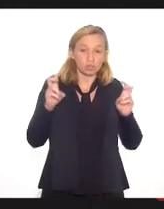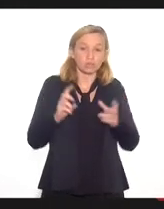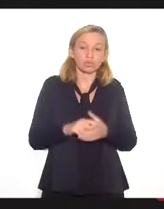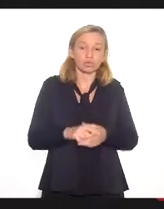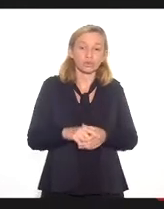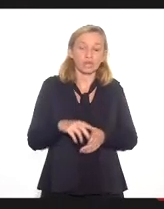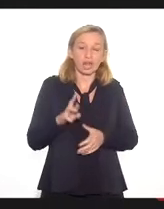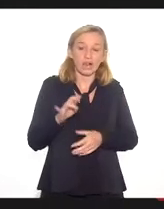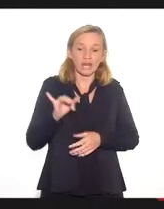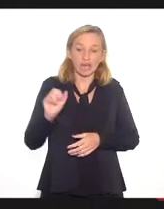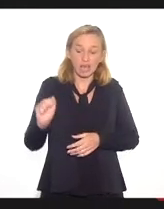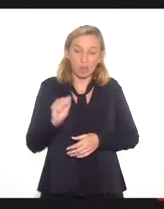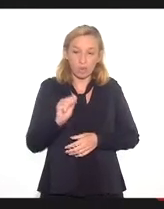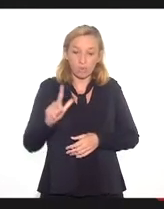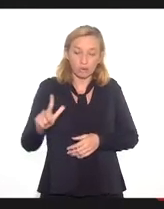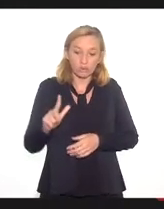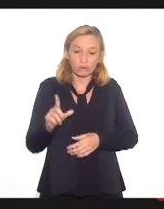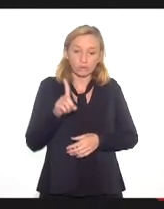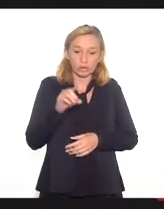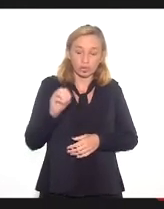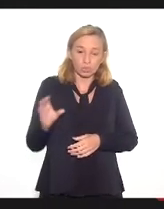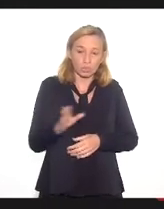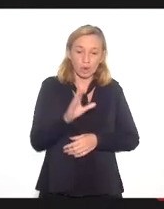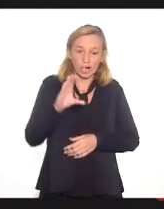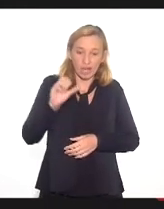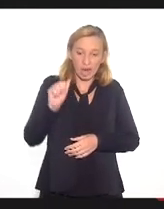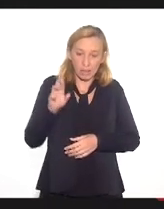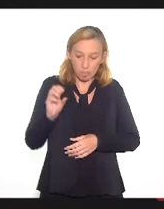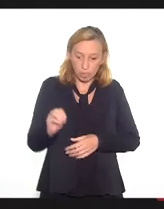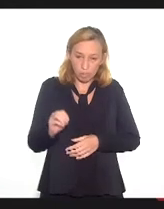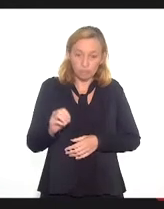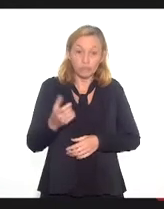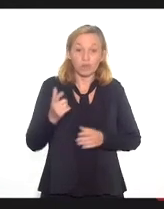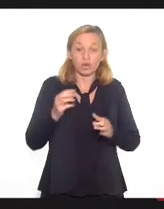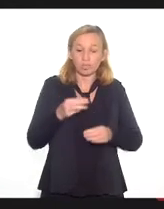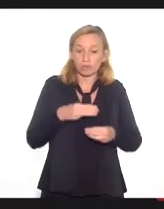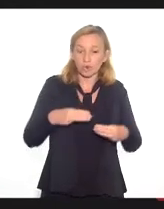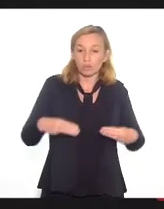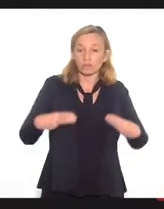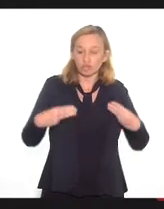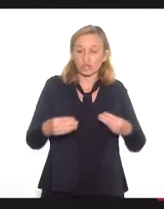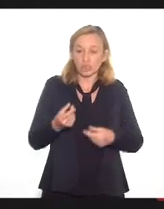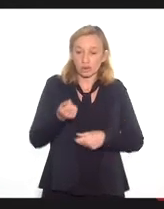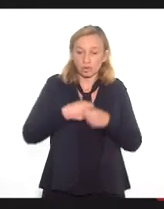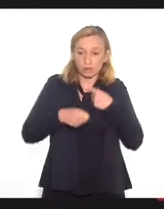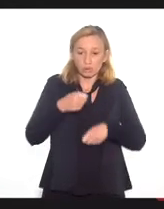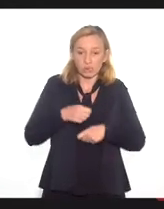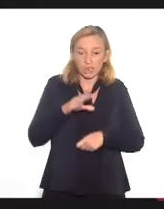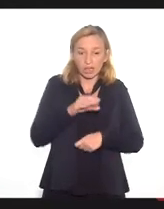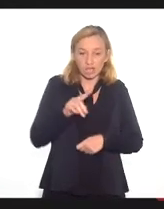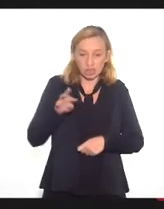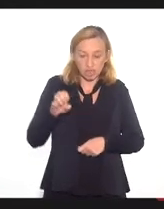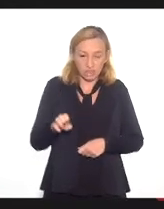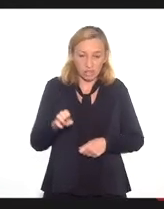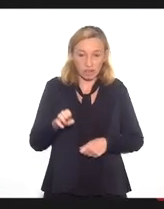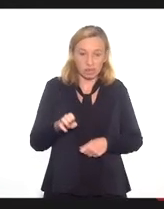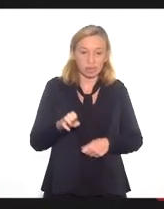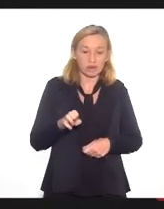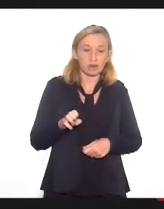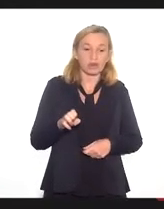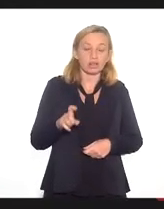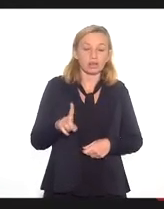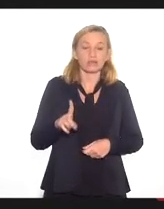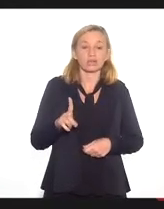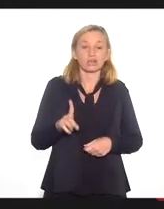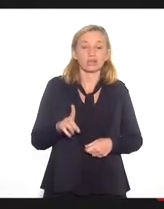que é a Raial do Cabo porque agora o que o Ministério da Economia está chamando de novo Caged é o E-Social que vai